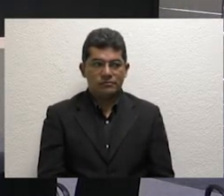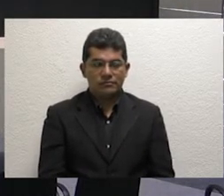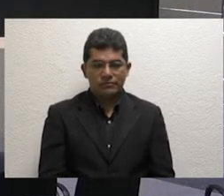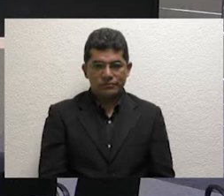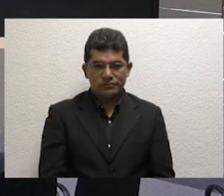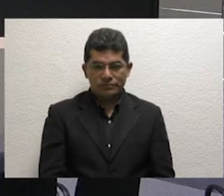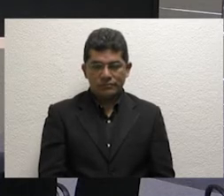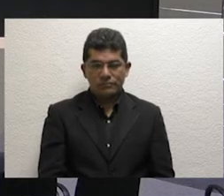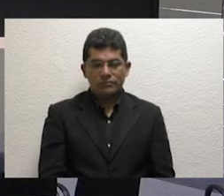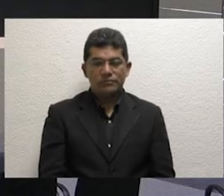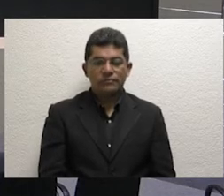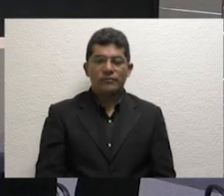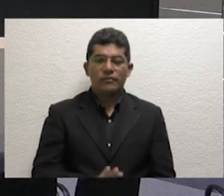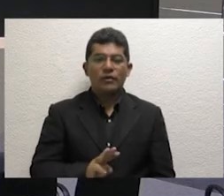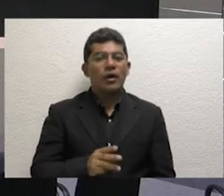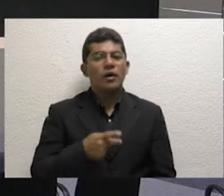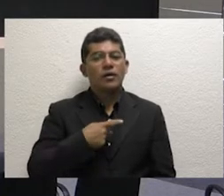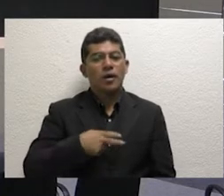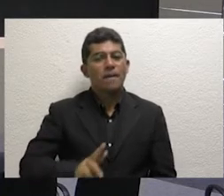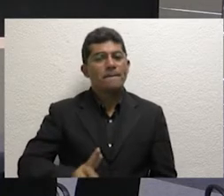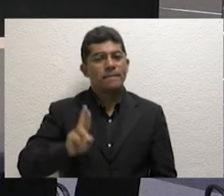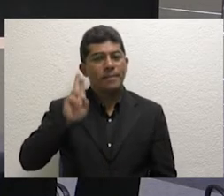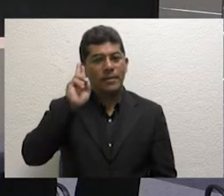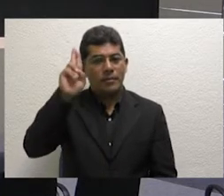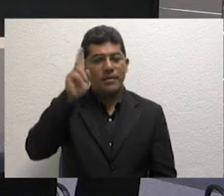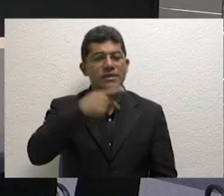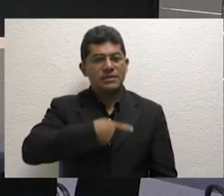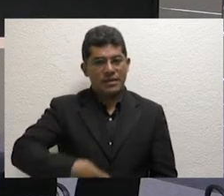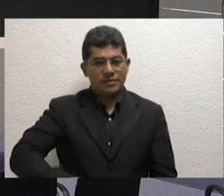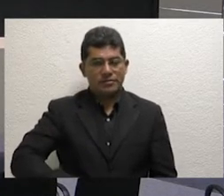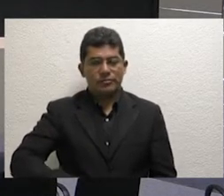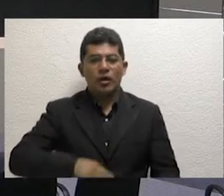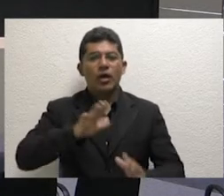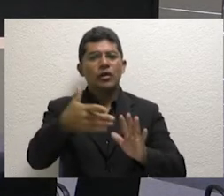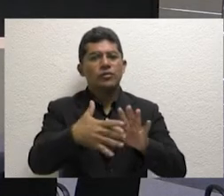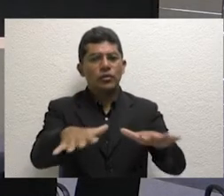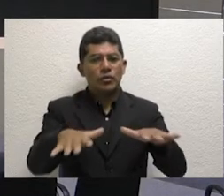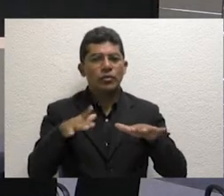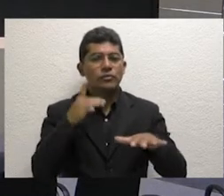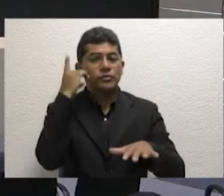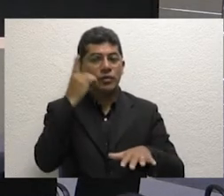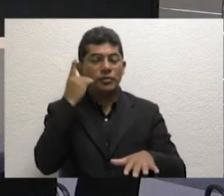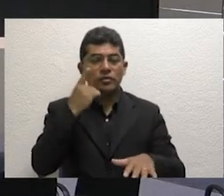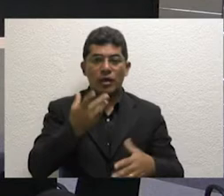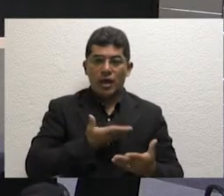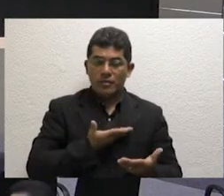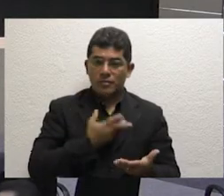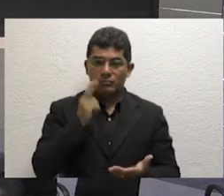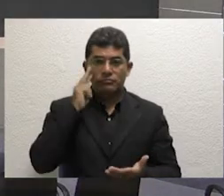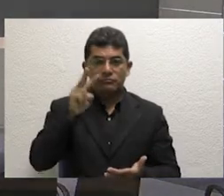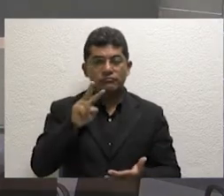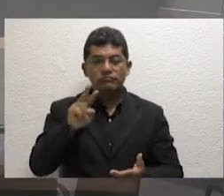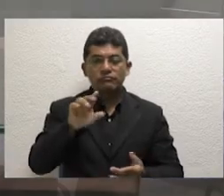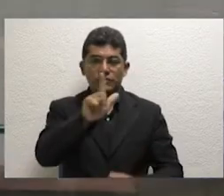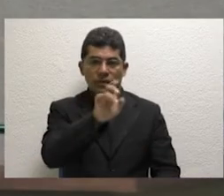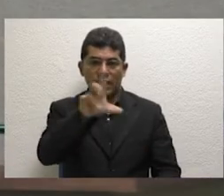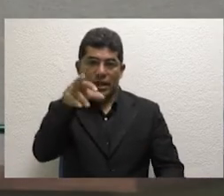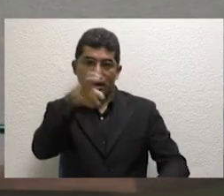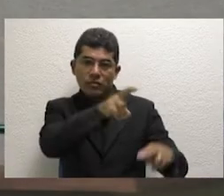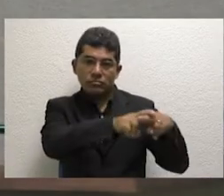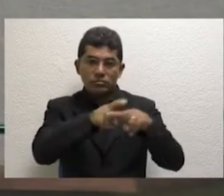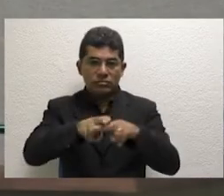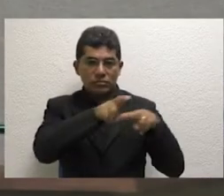Sr. Presidente, senhoras e senhores deputados, deputadas, amigos que nos acompanham pela Galeria TV